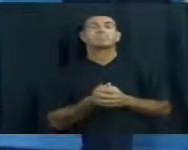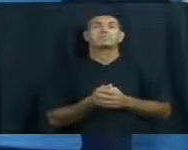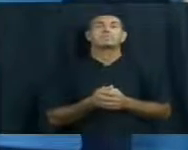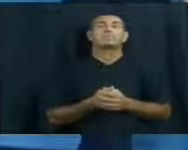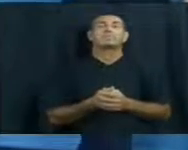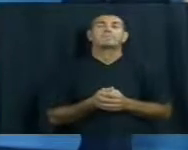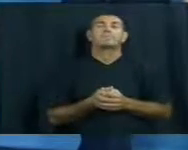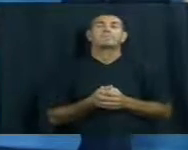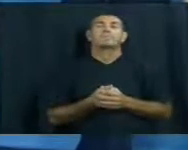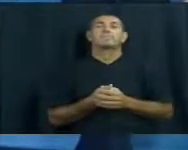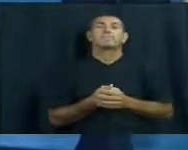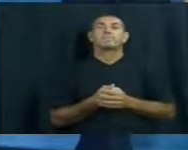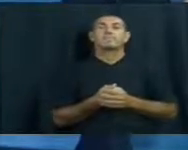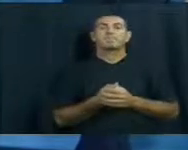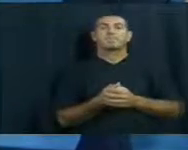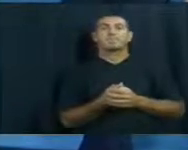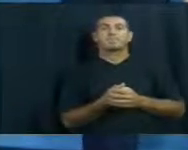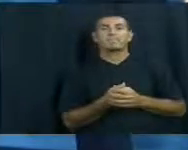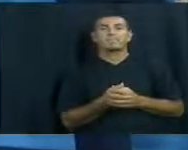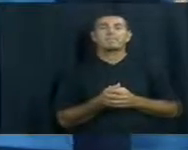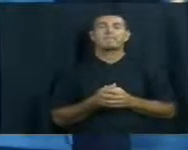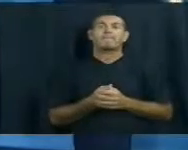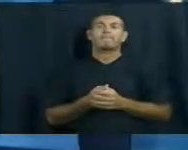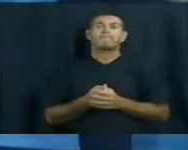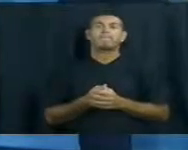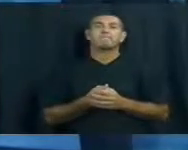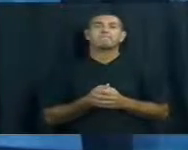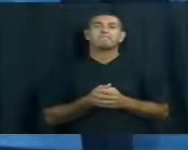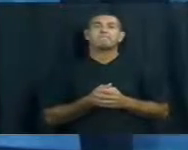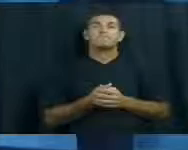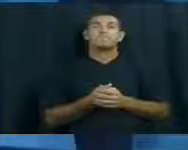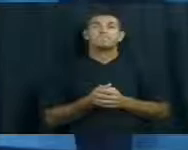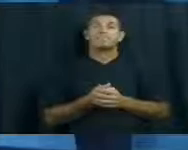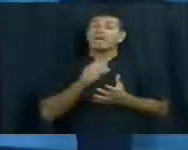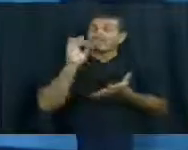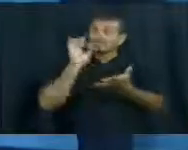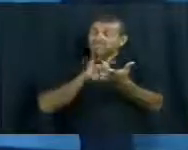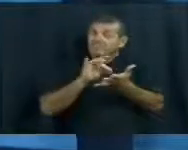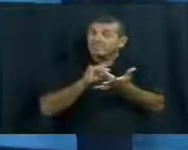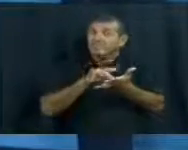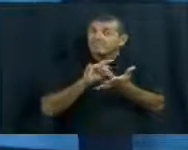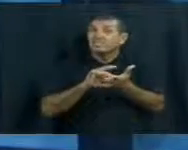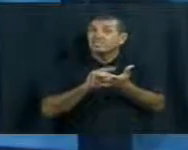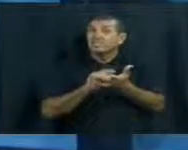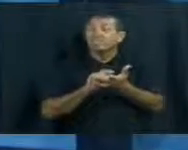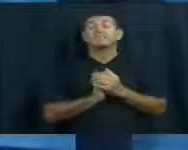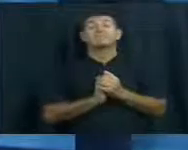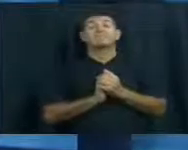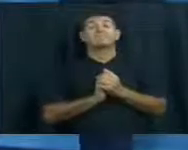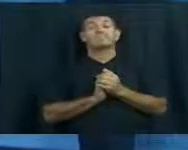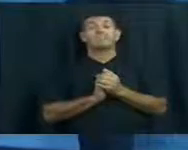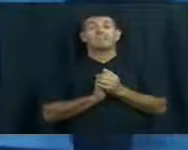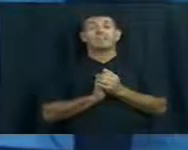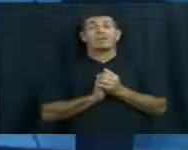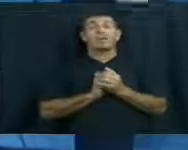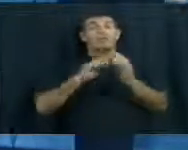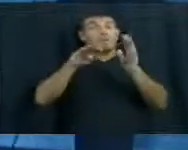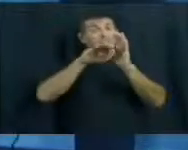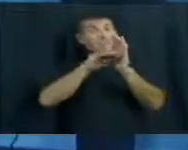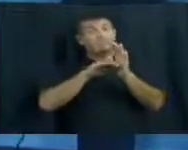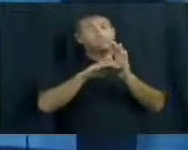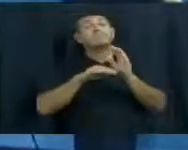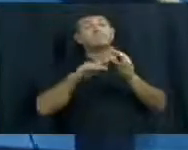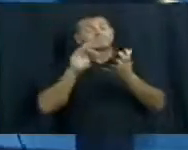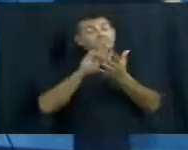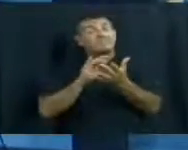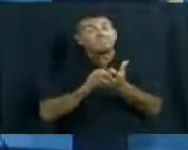esse, acho que é esse. Esse é a Raquel, esse aí. Eu tô aqui, gente, é ao vivo, tá, o programa, então eu fico olhando aqui, fico olhando ali, a gente